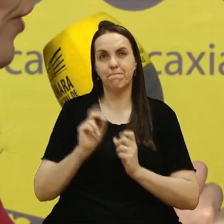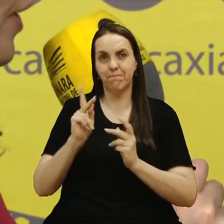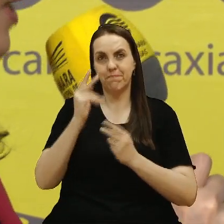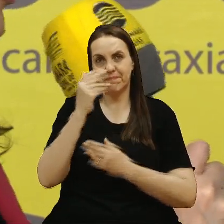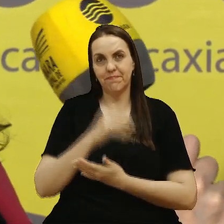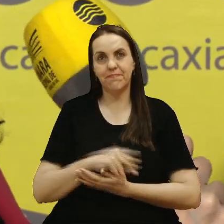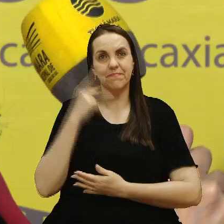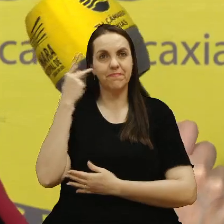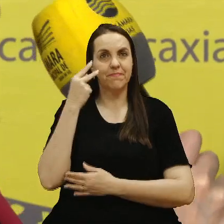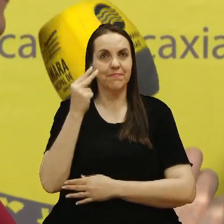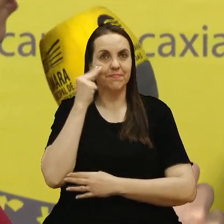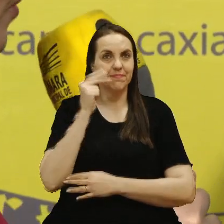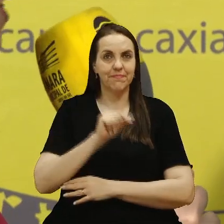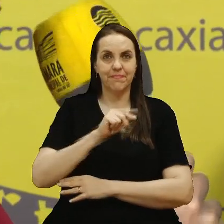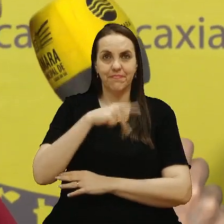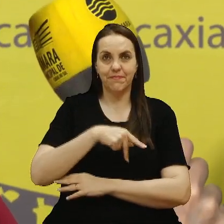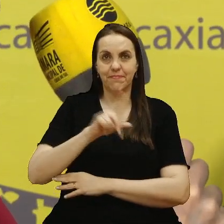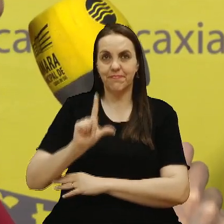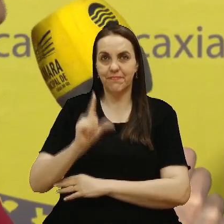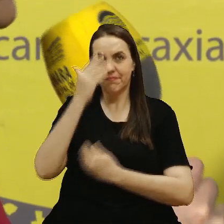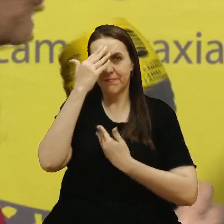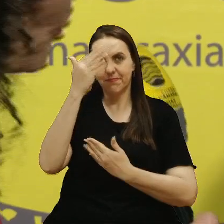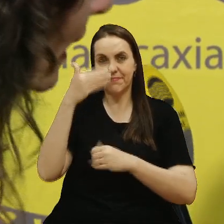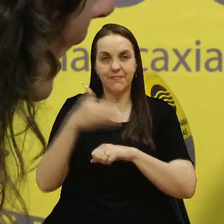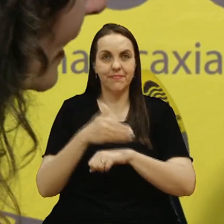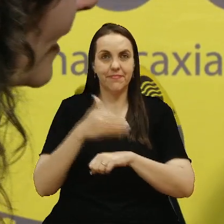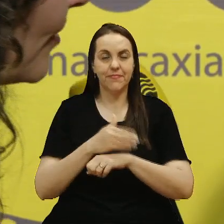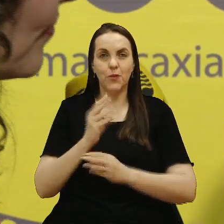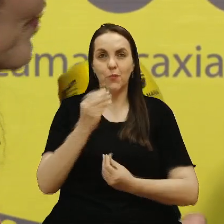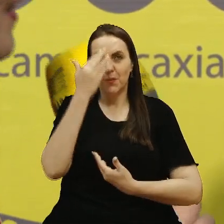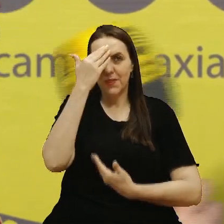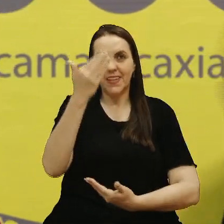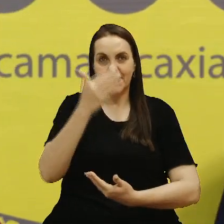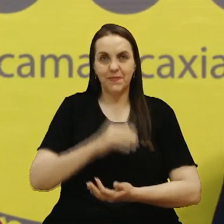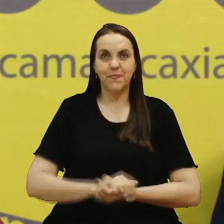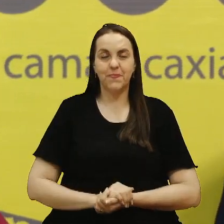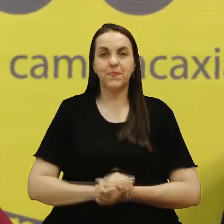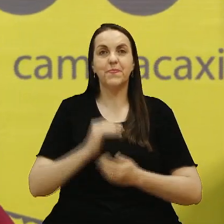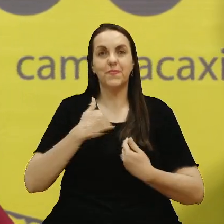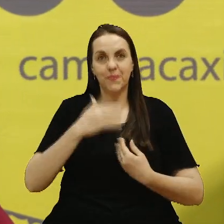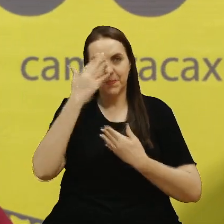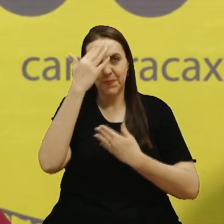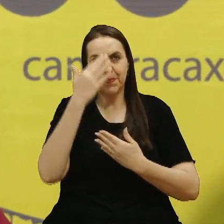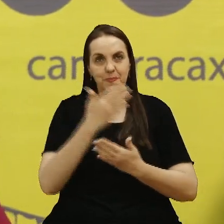Sandro Fantinel, do PL, agradecemos a sua participação. Muito obrigada. Eu que agradeço a todos. Obrigado. Obrigada.